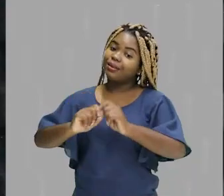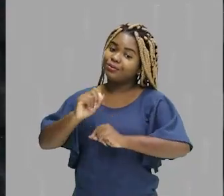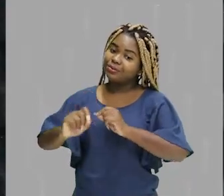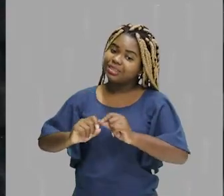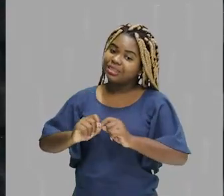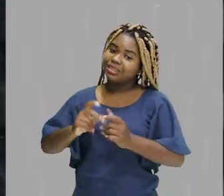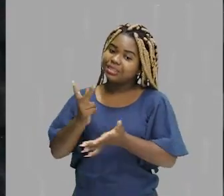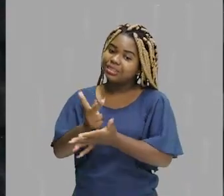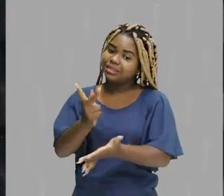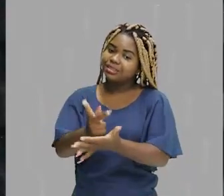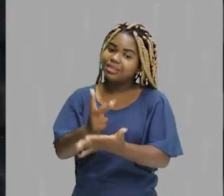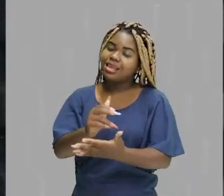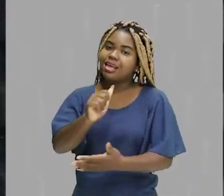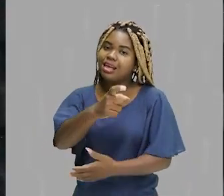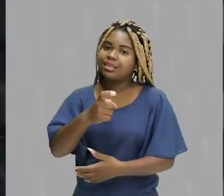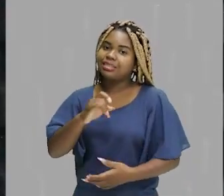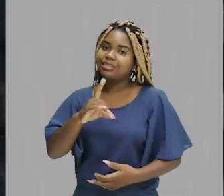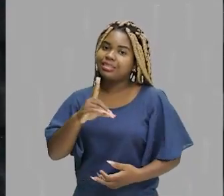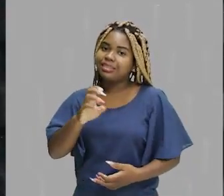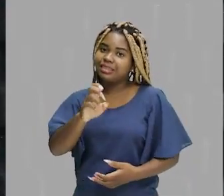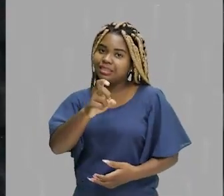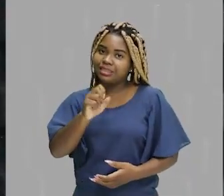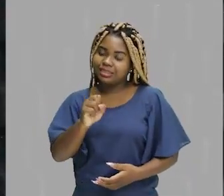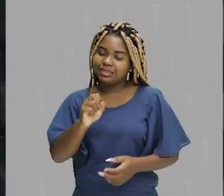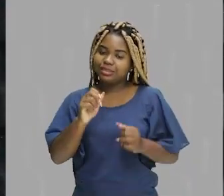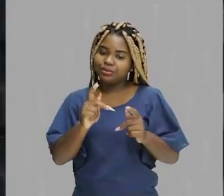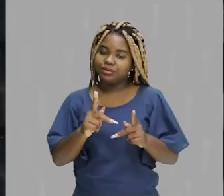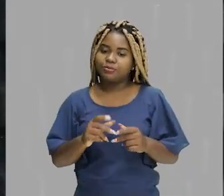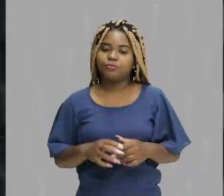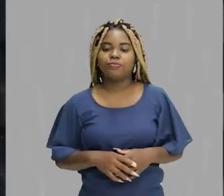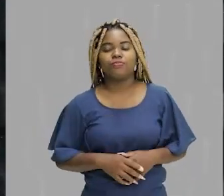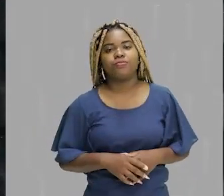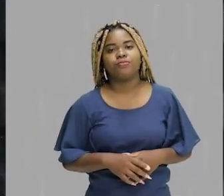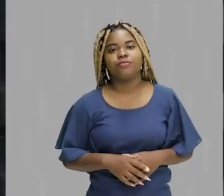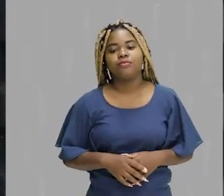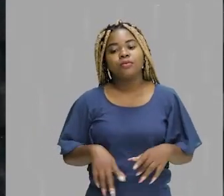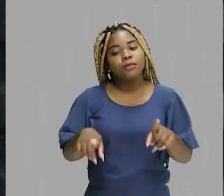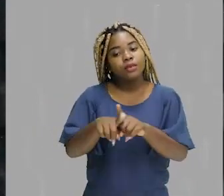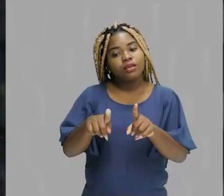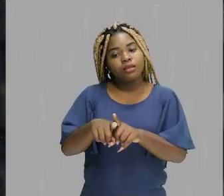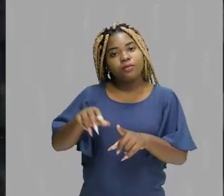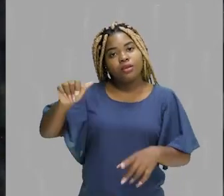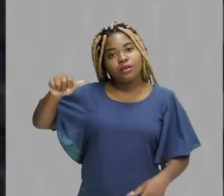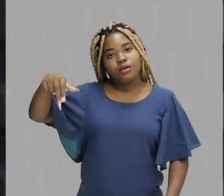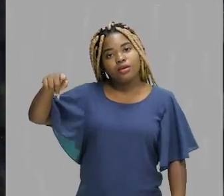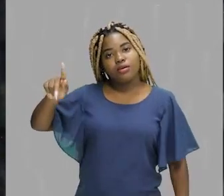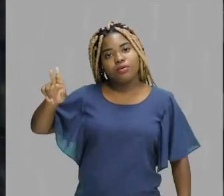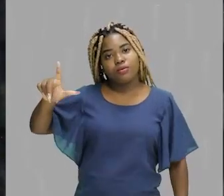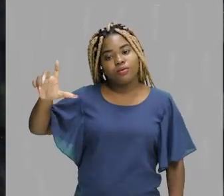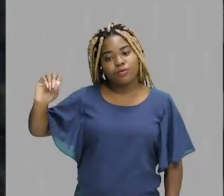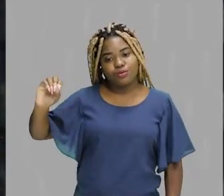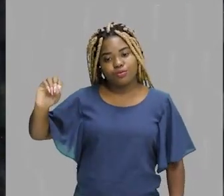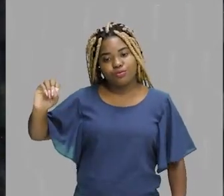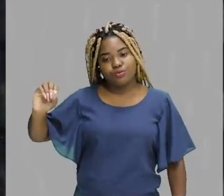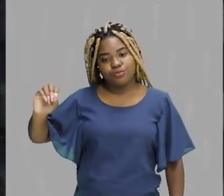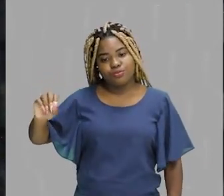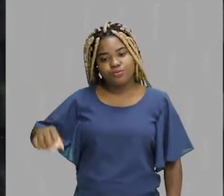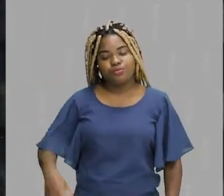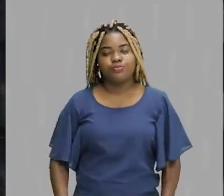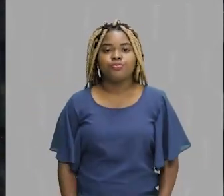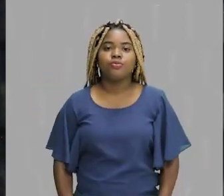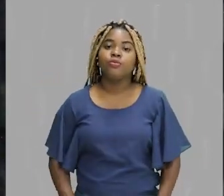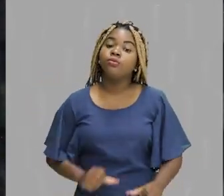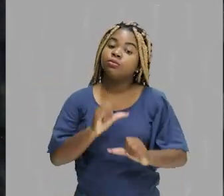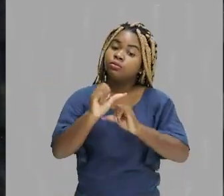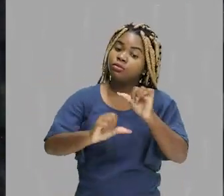Já que a substância é um ácido, né? É o ácido lático, a constante de acidez, ó, os valores são iguais. O